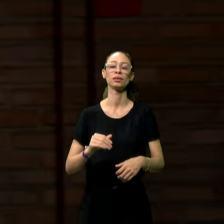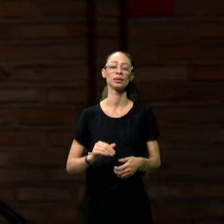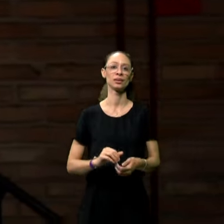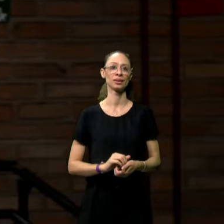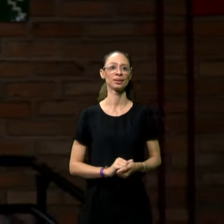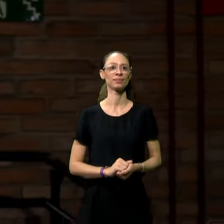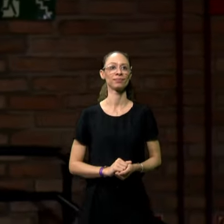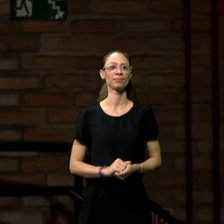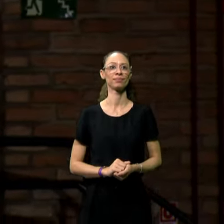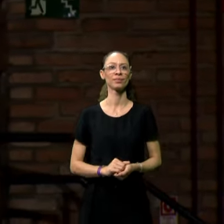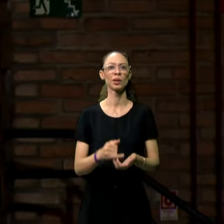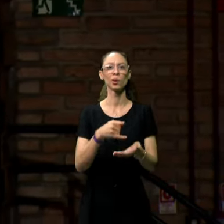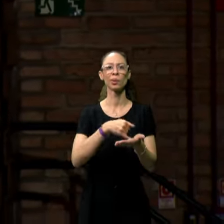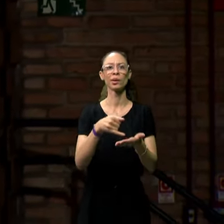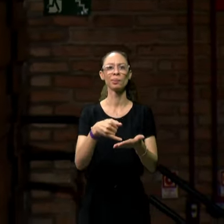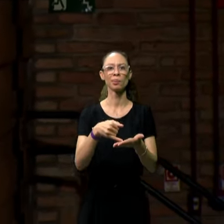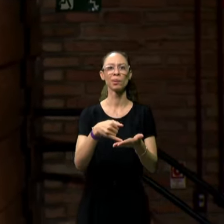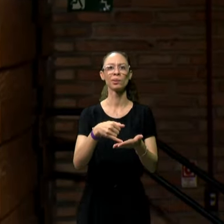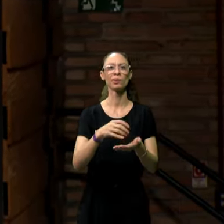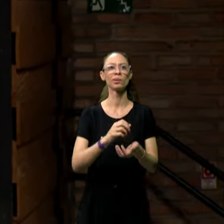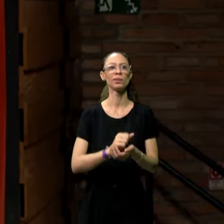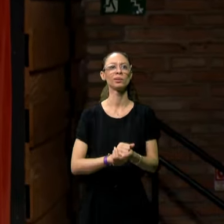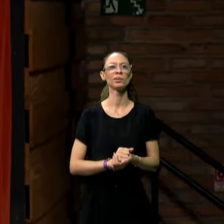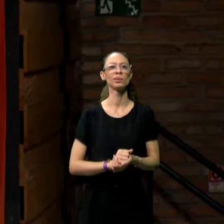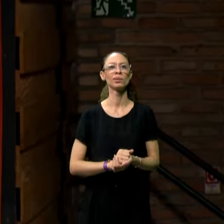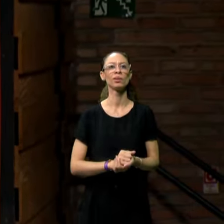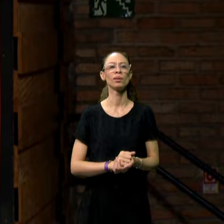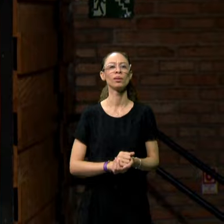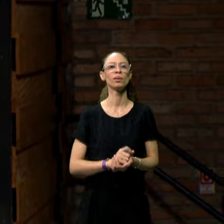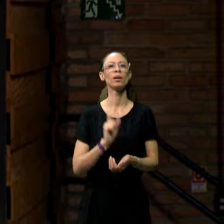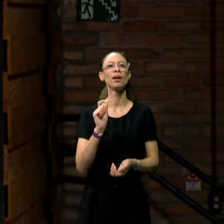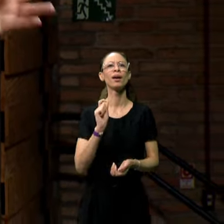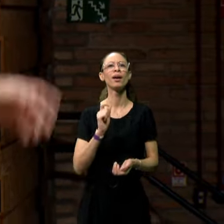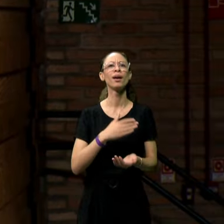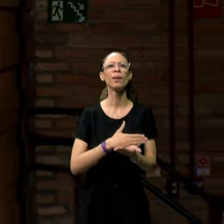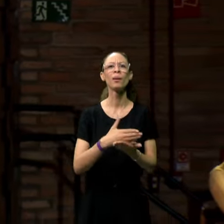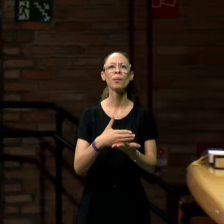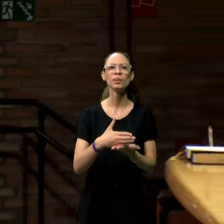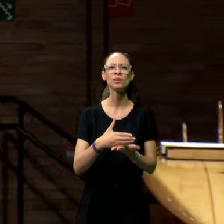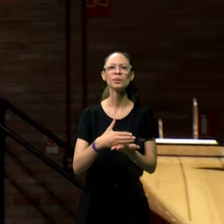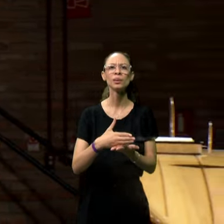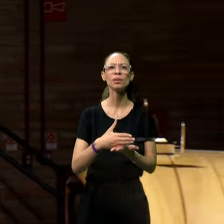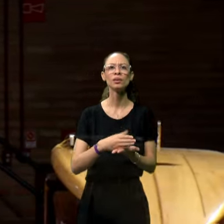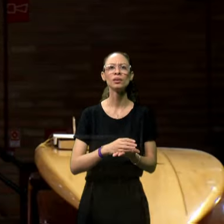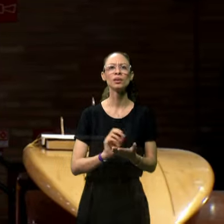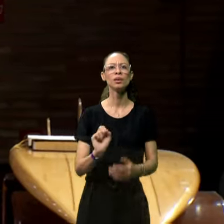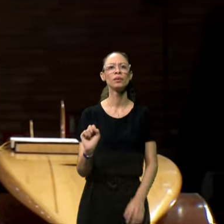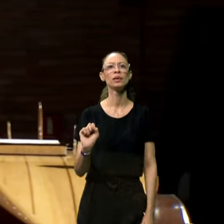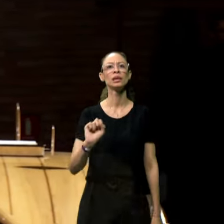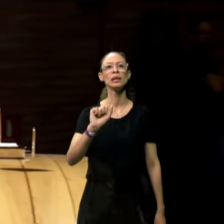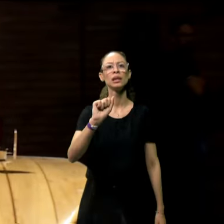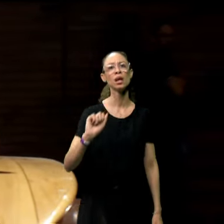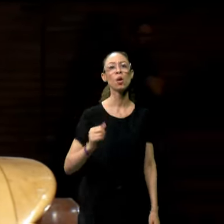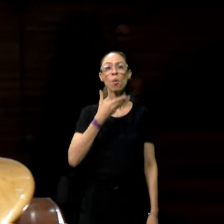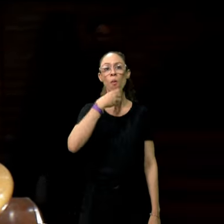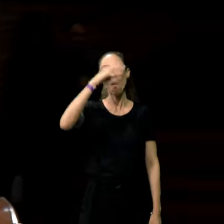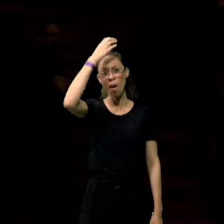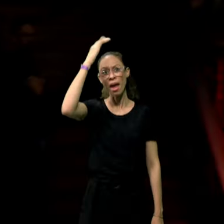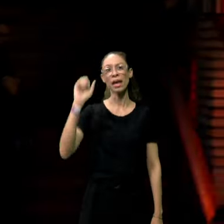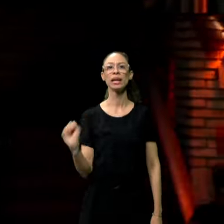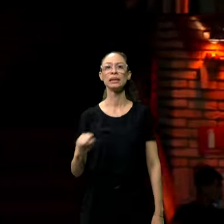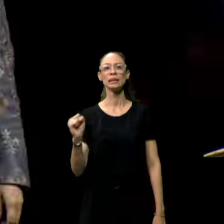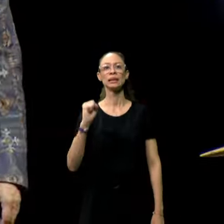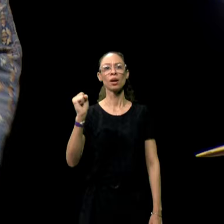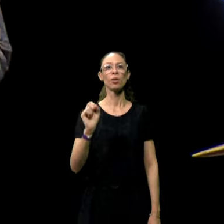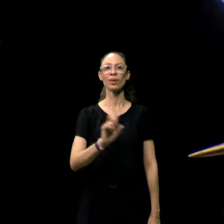E o pior é que o imposto não inventou Saul. É outra história. Deixa para outro dia. Mas foi